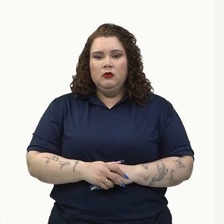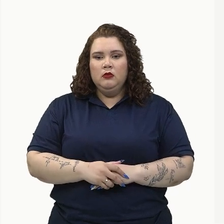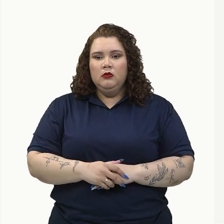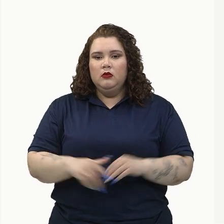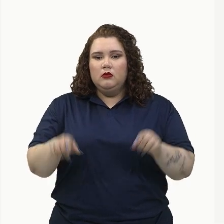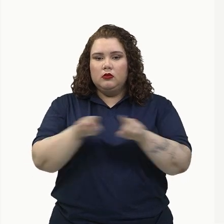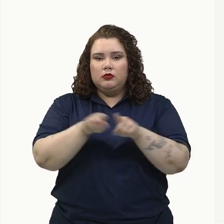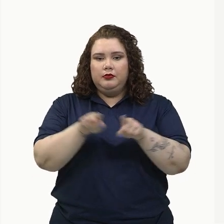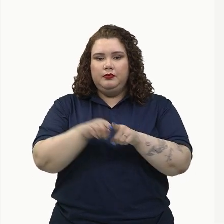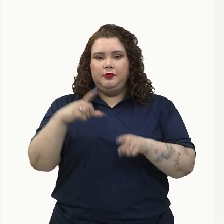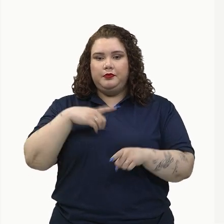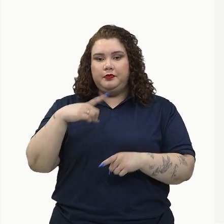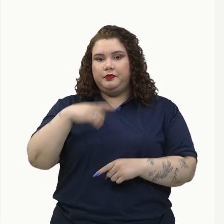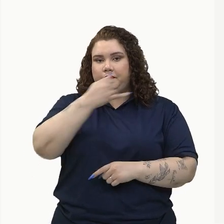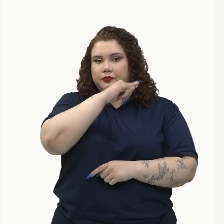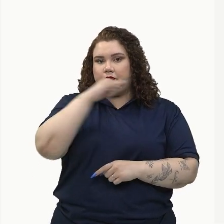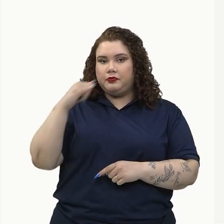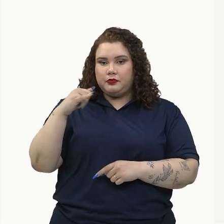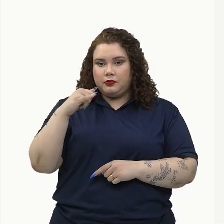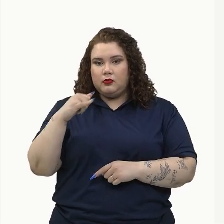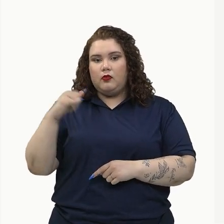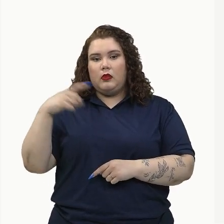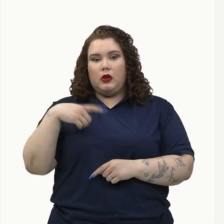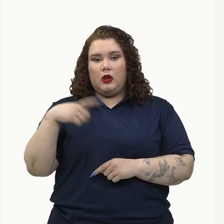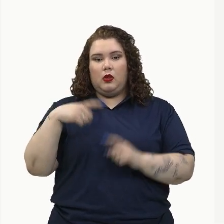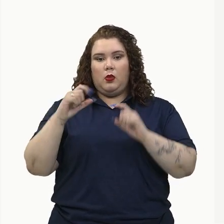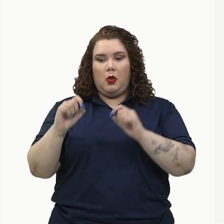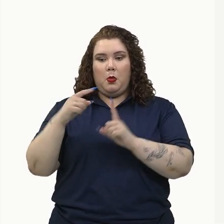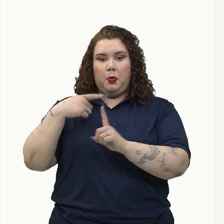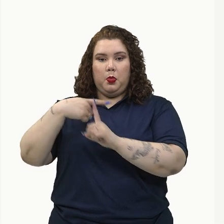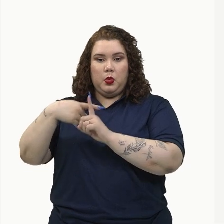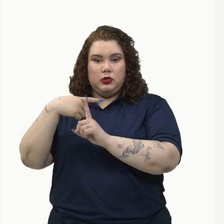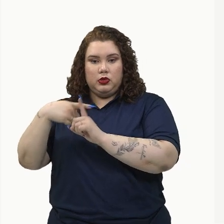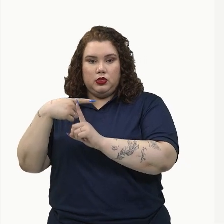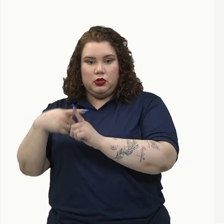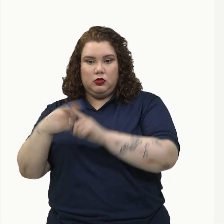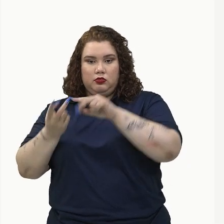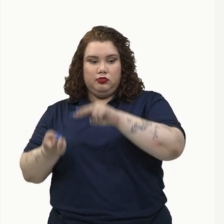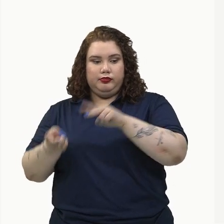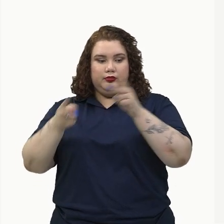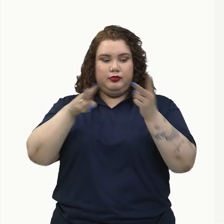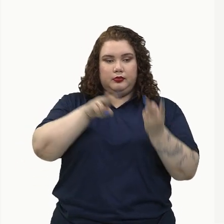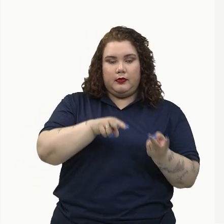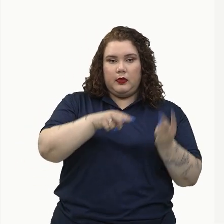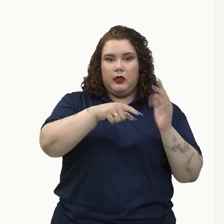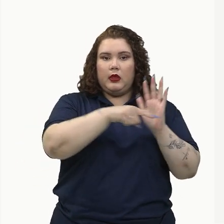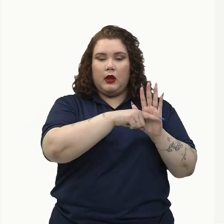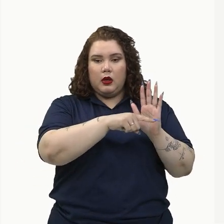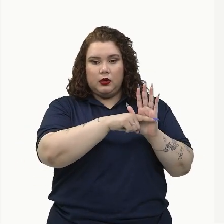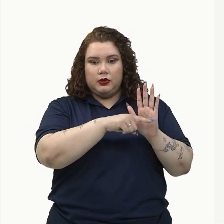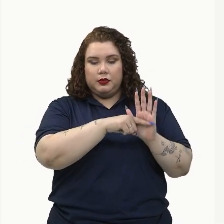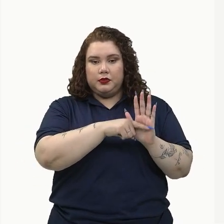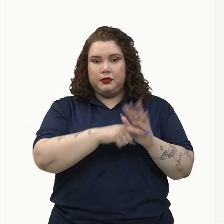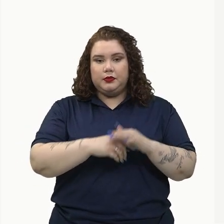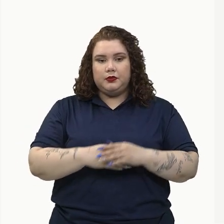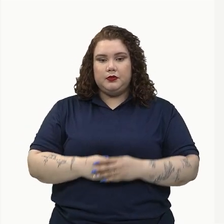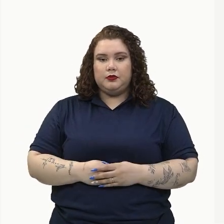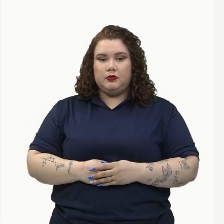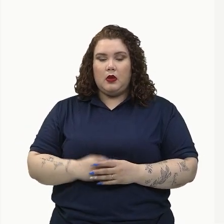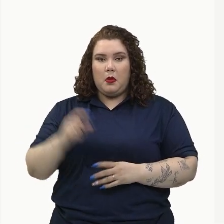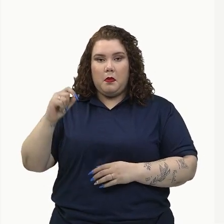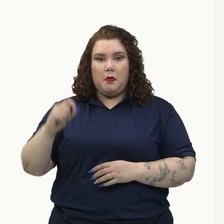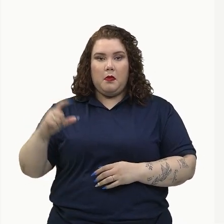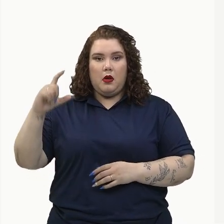Também tem uma corrente elétrica que flui do polo positivo, que é de maior potencial, em direção ao polo negativo de